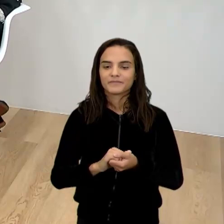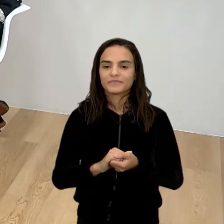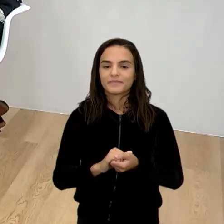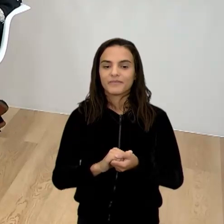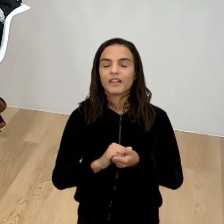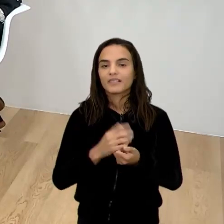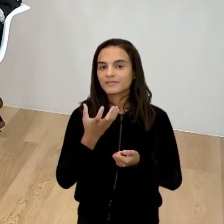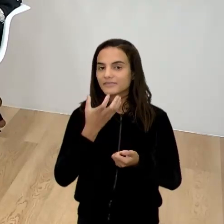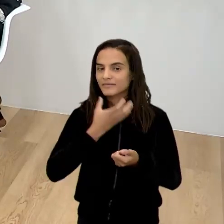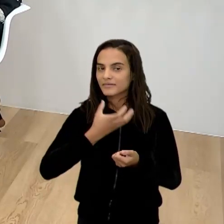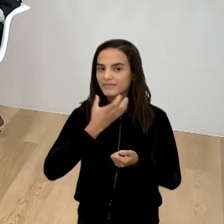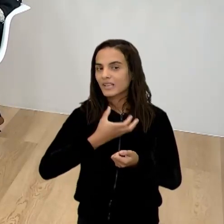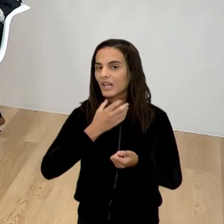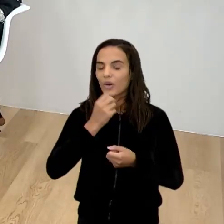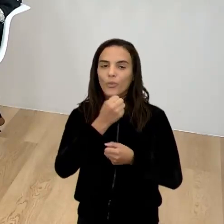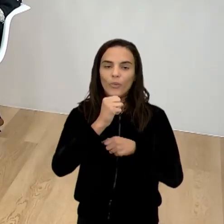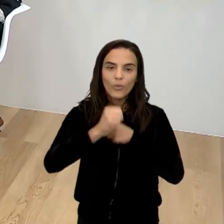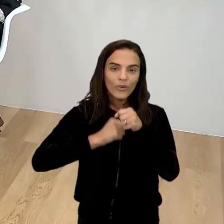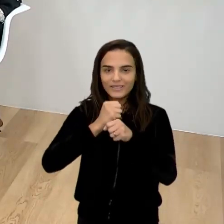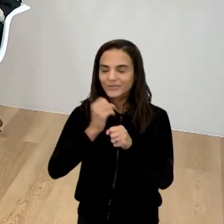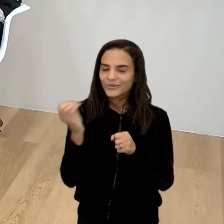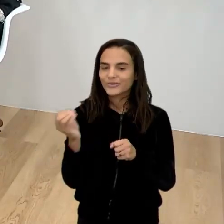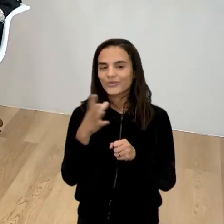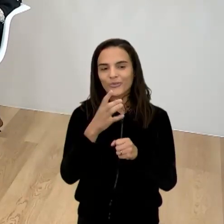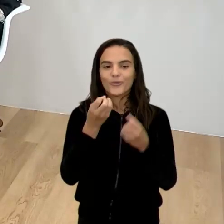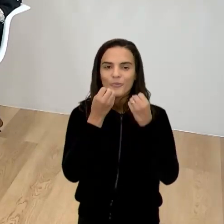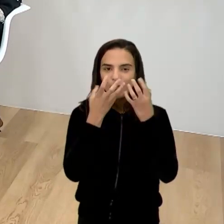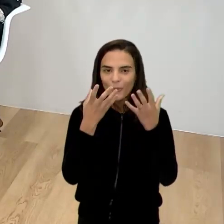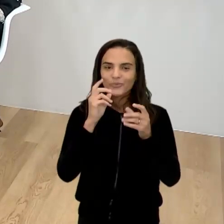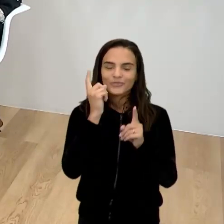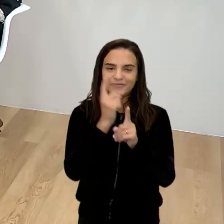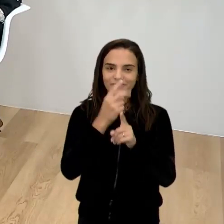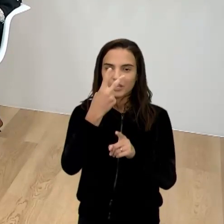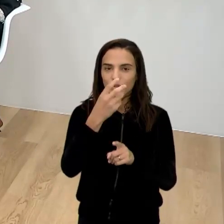Natal, um excelente Ano Novo, e a gente se encontra aqui em